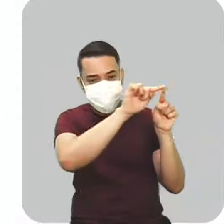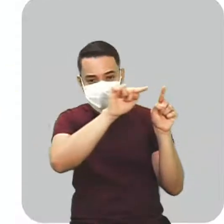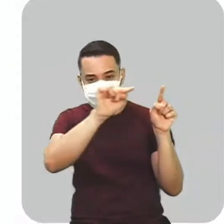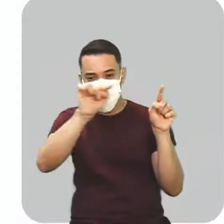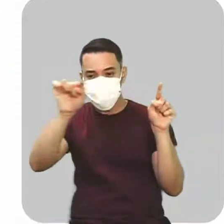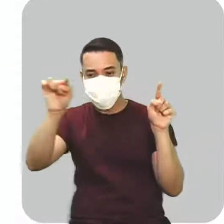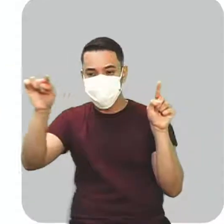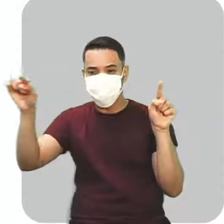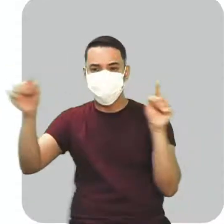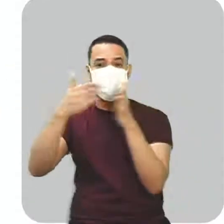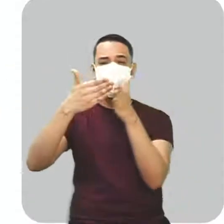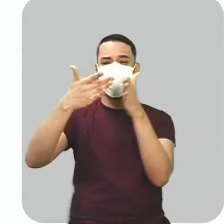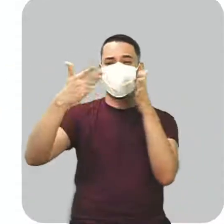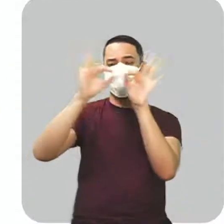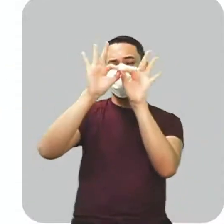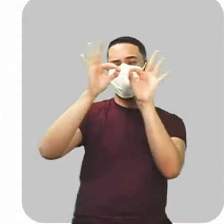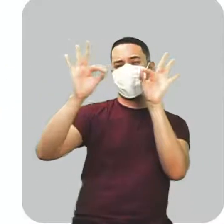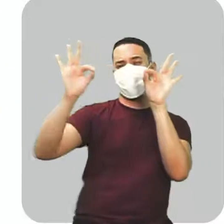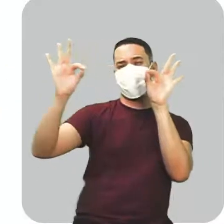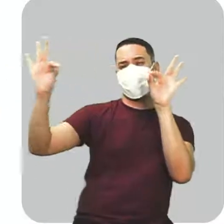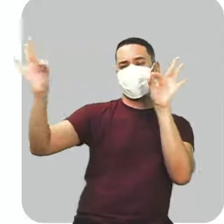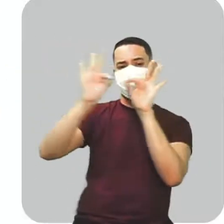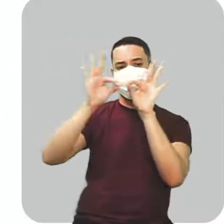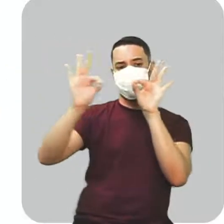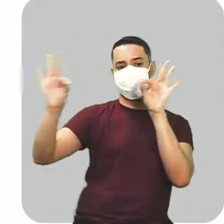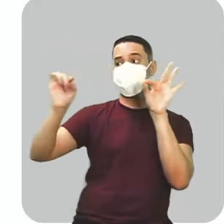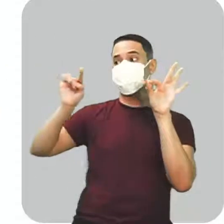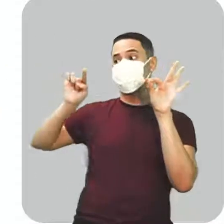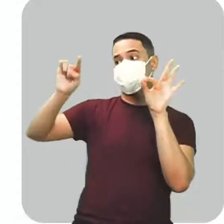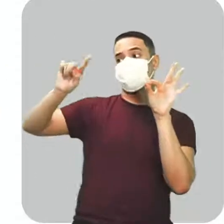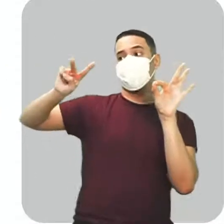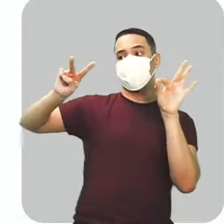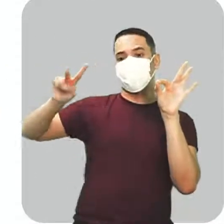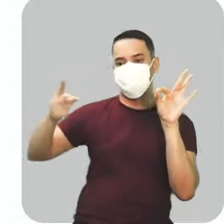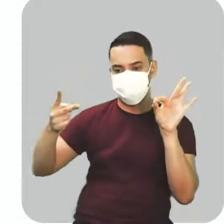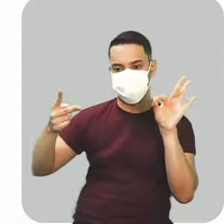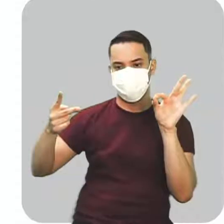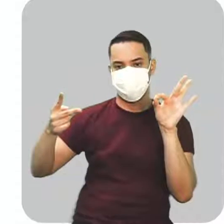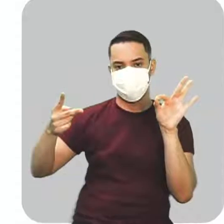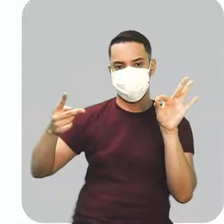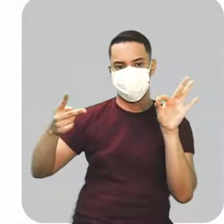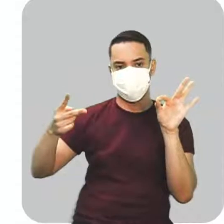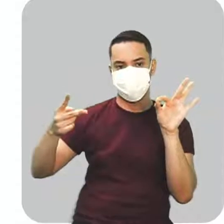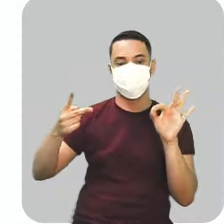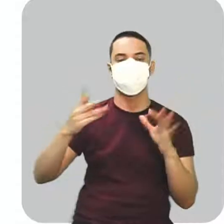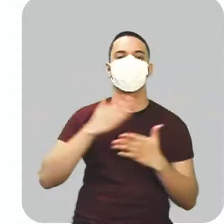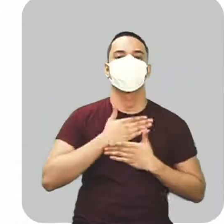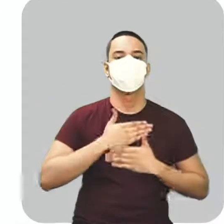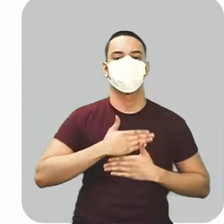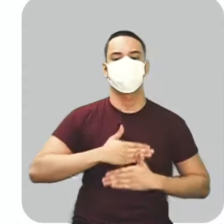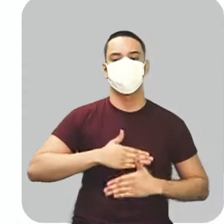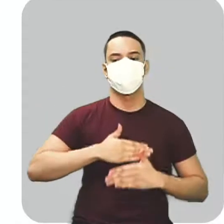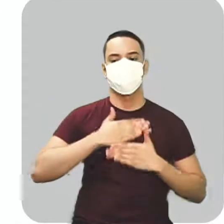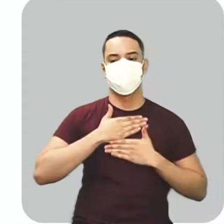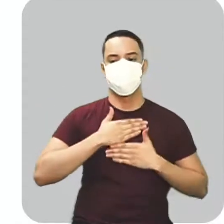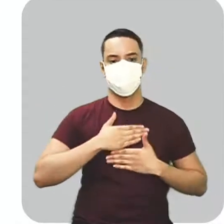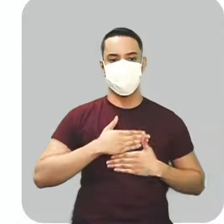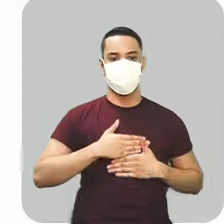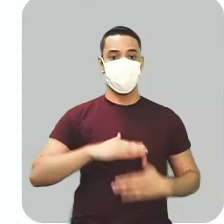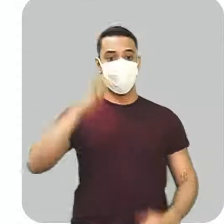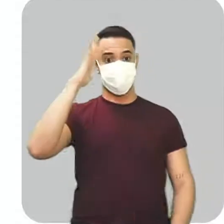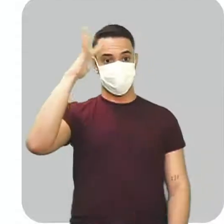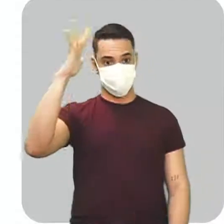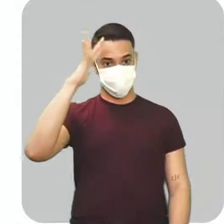Não tá longo? Então, ó, foi usado o quê? O ponto e vírgula, né? Para ficar mais elegante. Sonhar